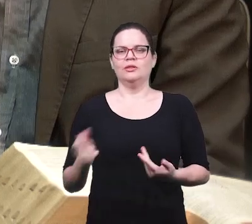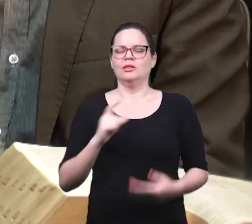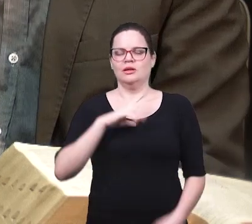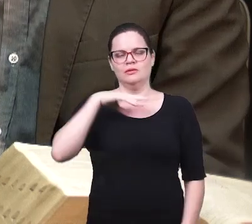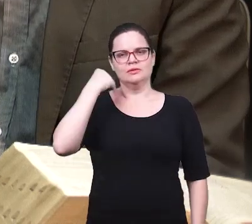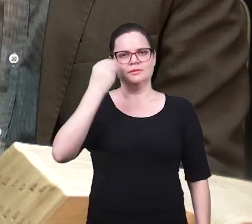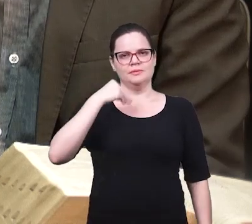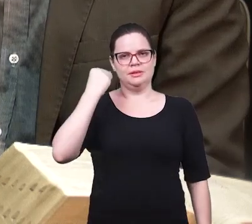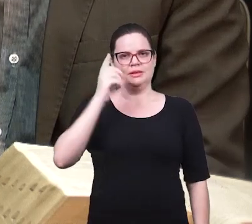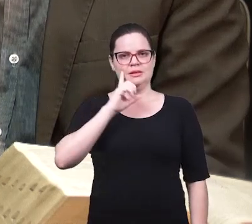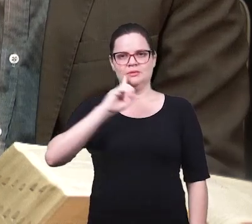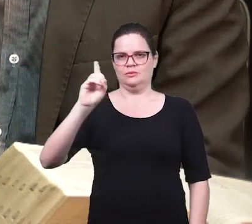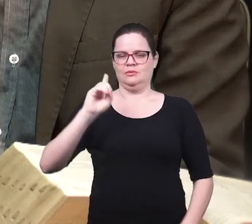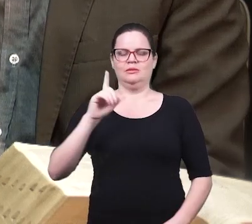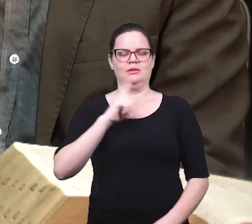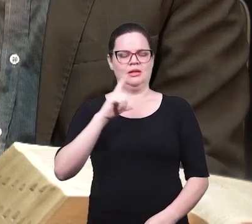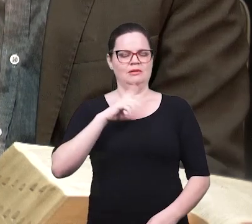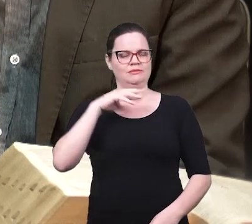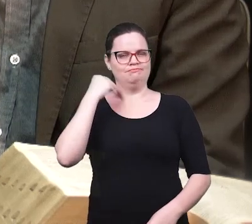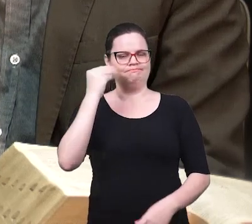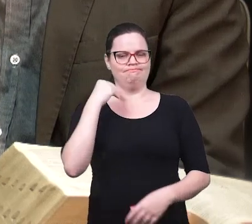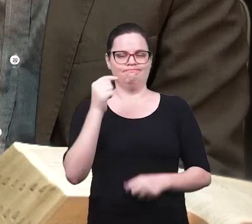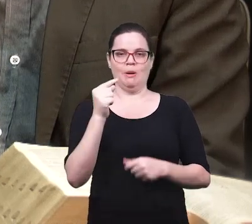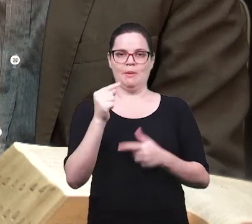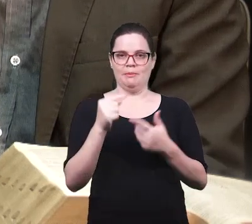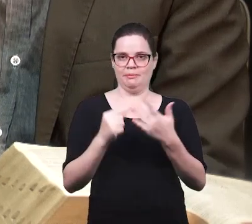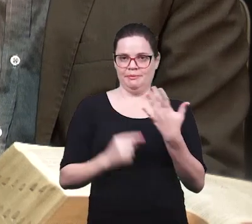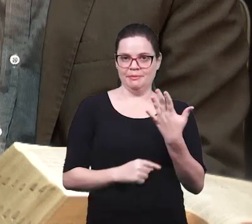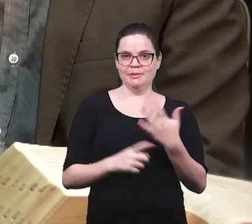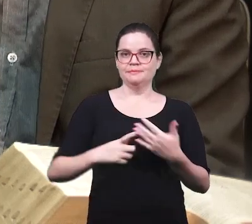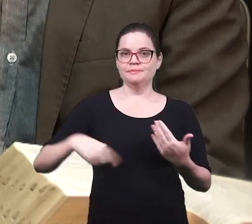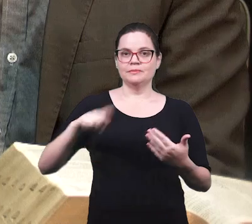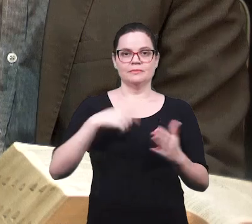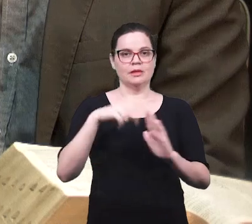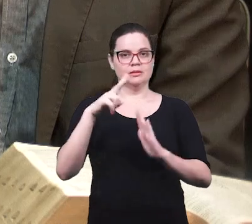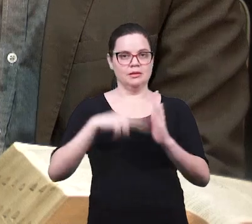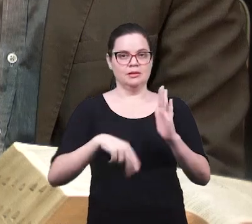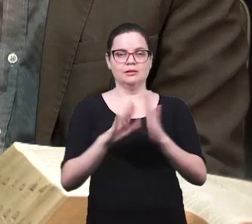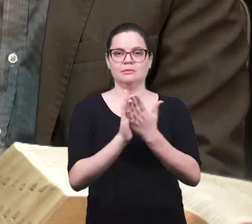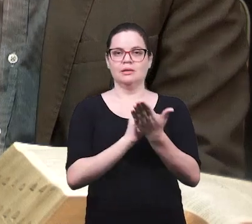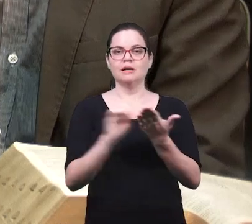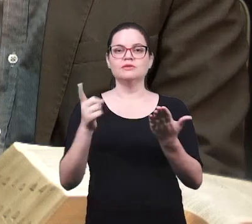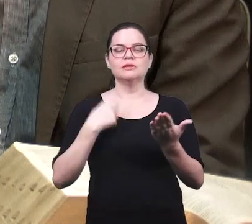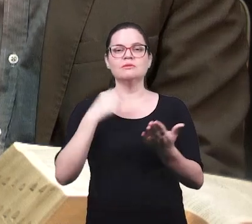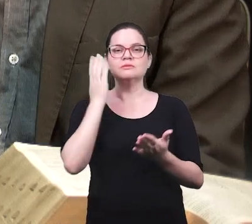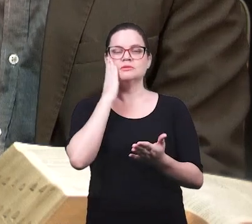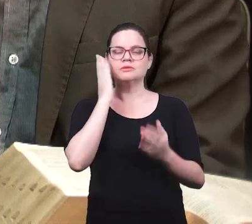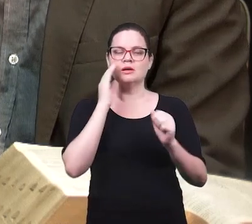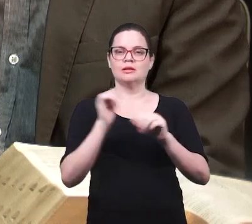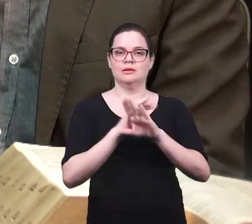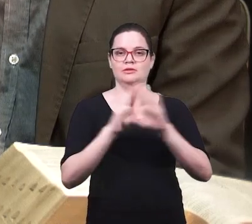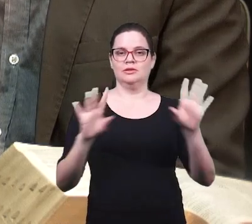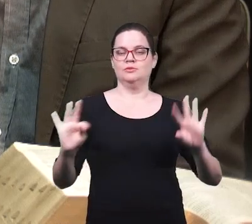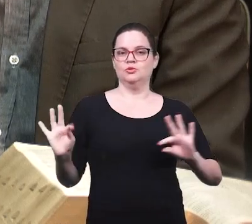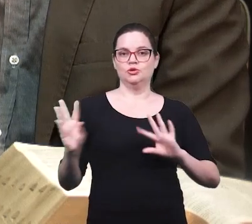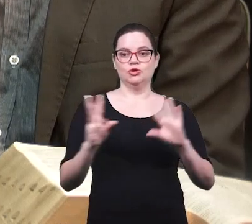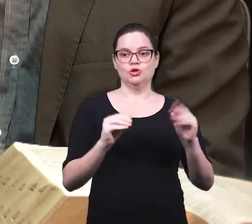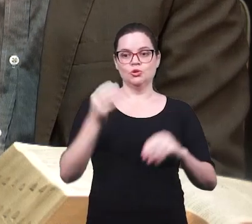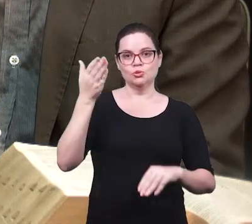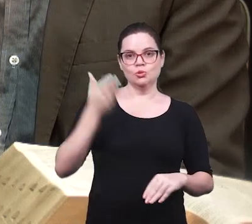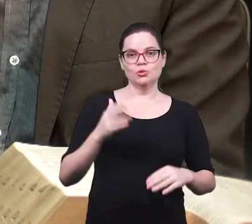juventude, ele teve muitas experiências com o Senhor. E nós vemos pela palavra que até